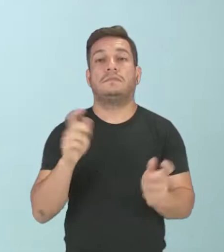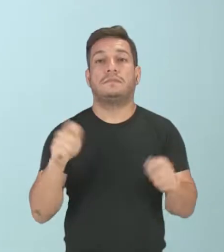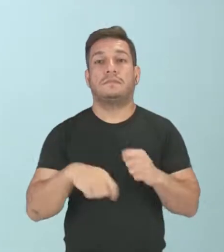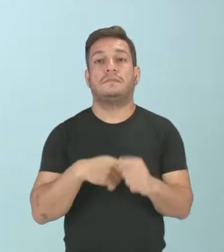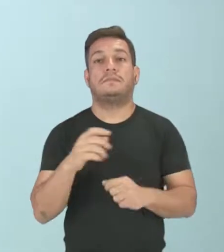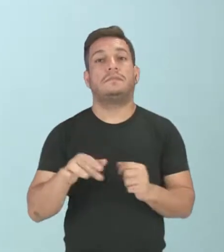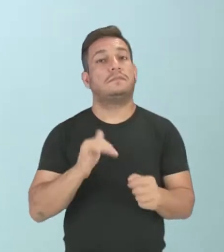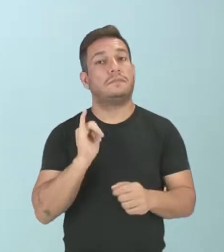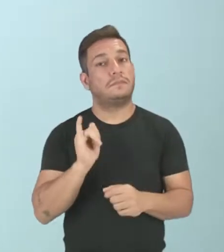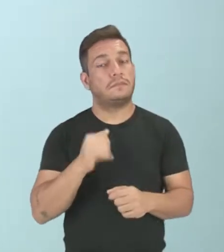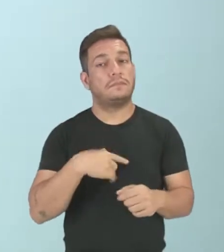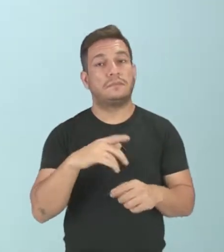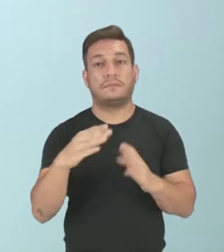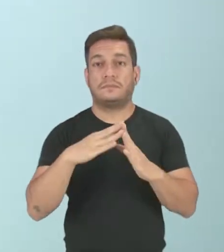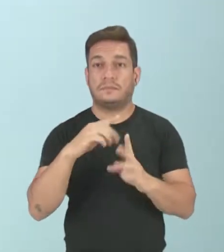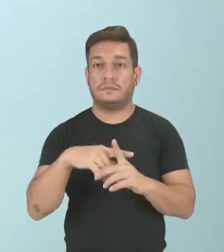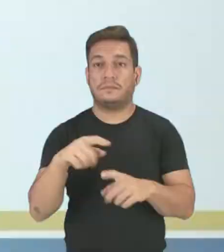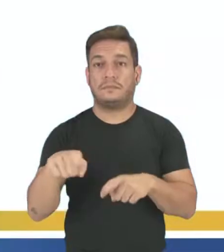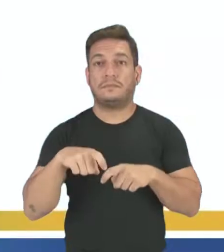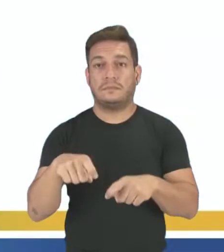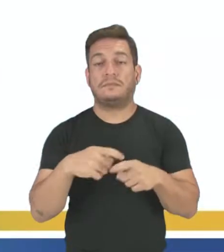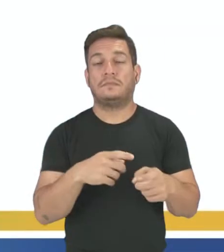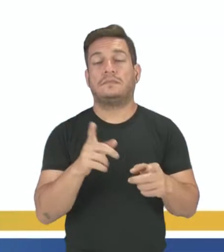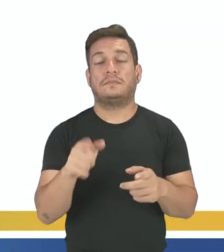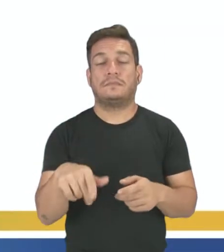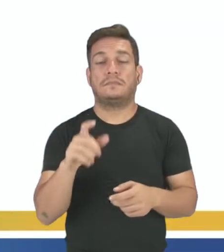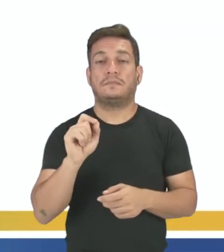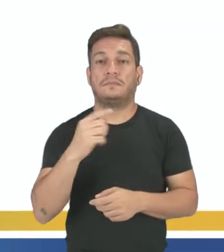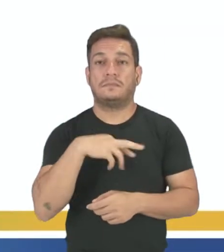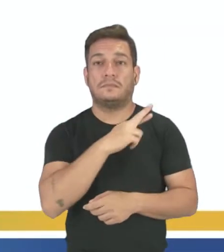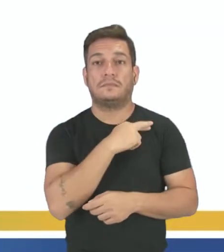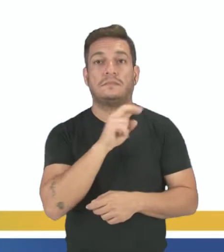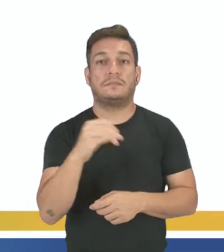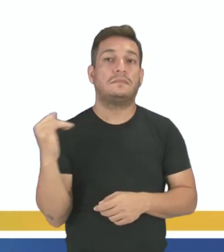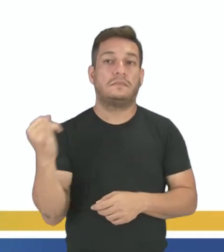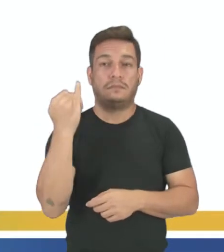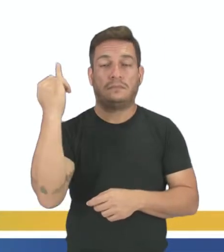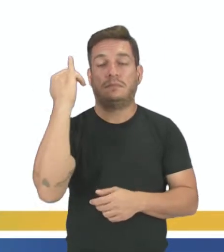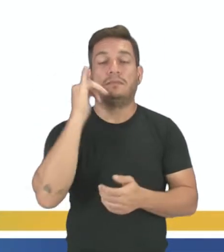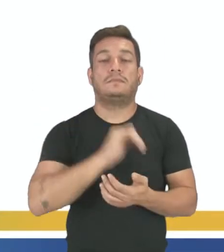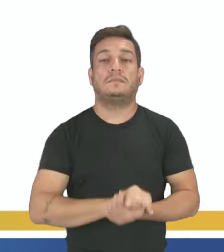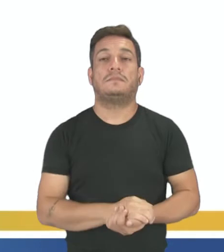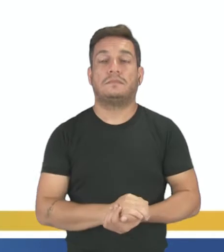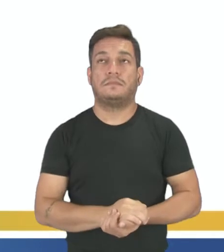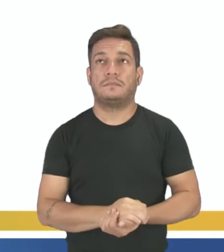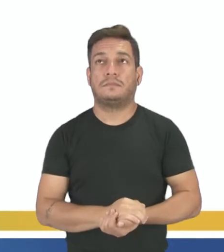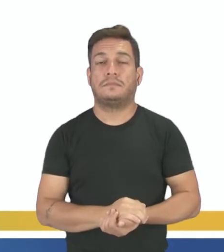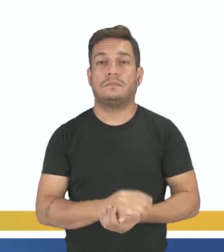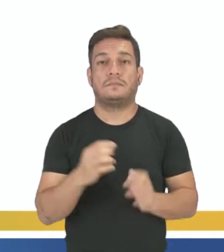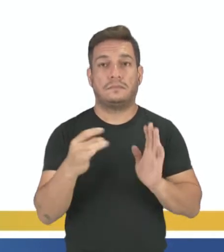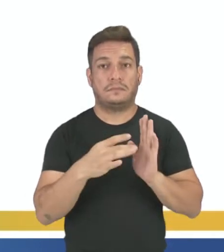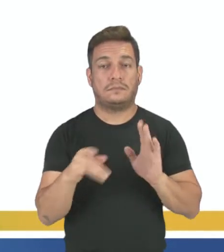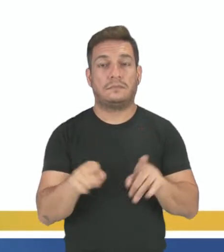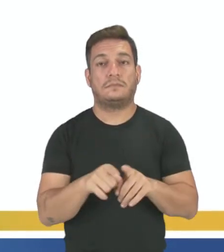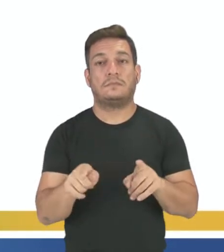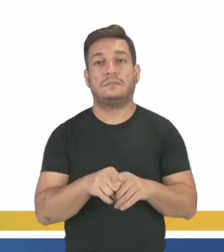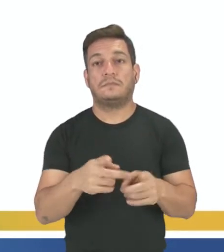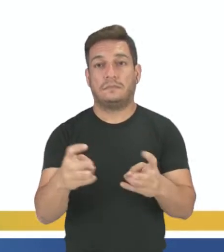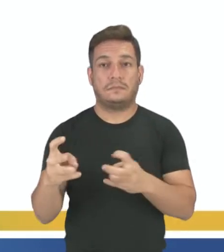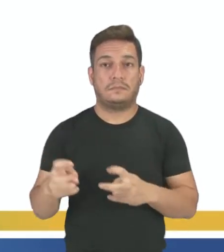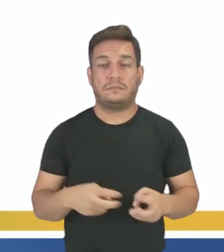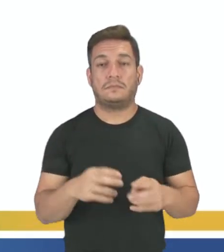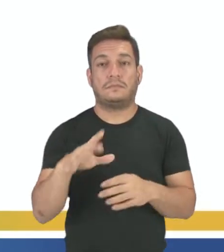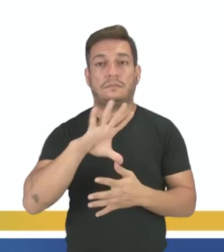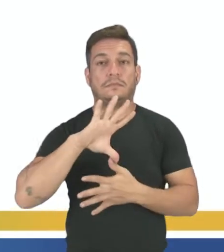citar também a igreja e a colonização, que a igreja ela teve um papel fundamental e destaque nessa colonização